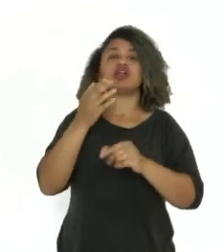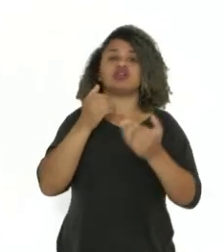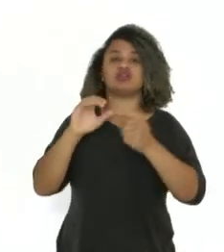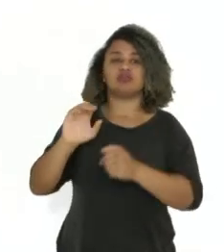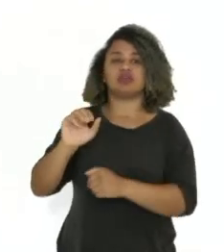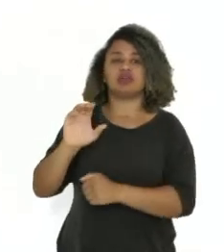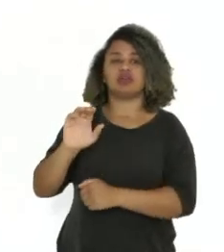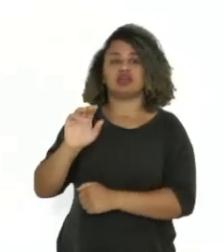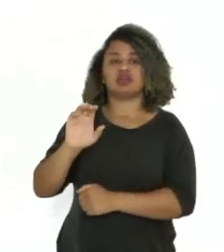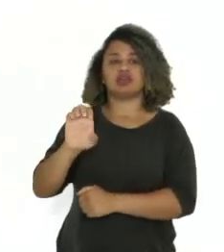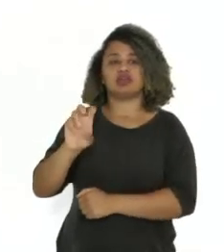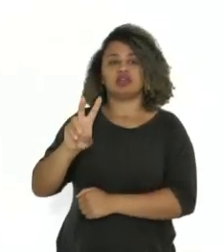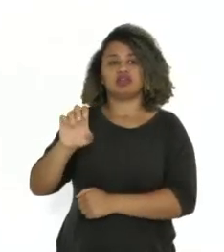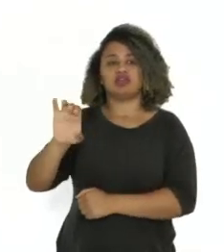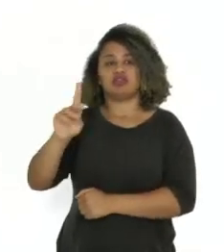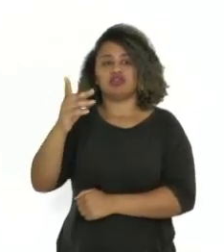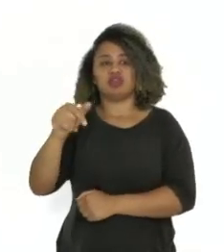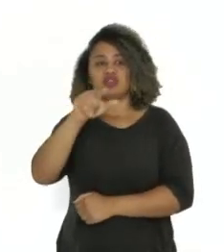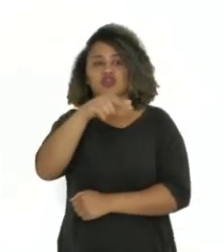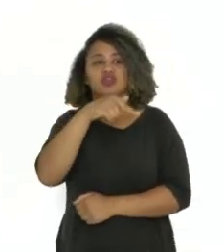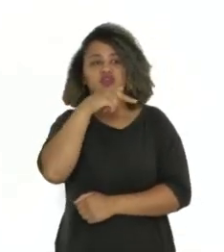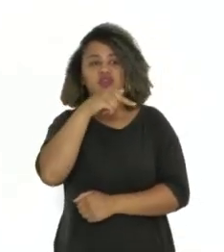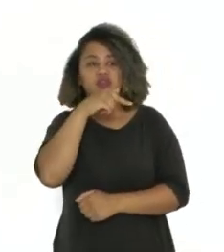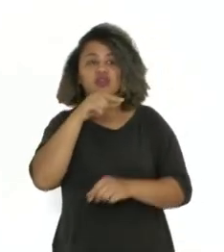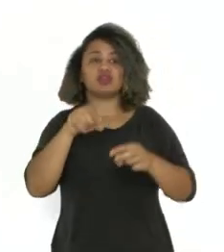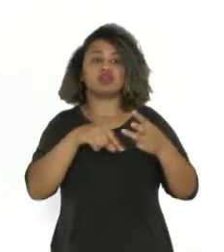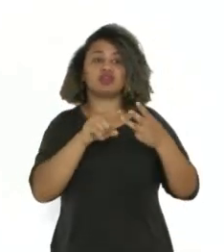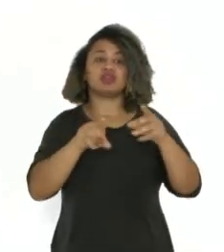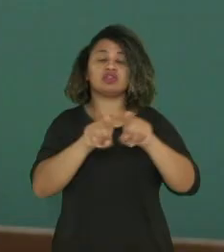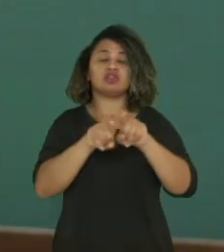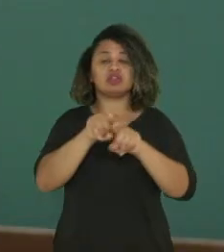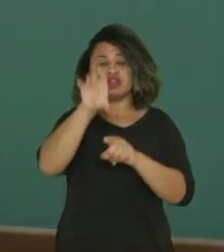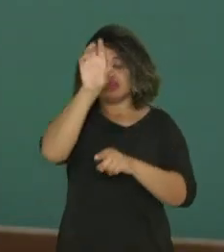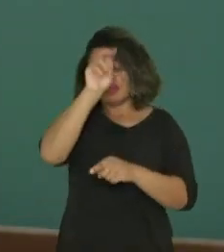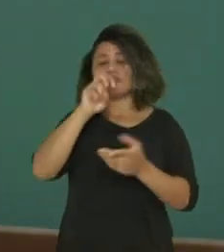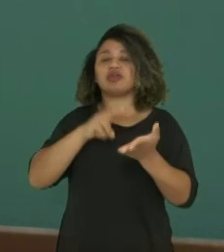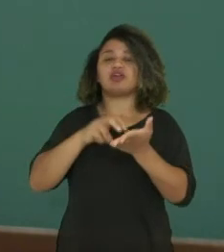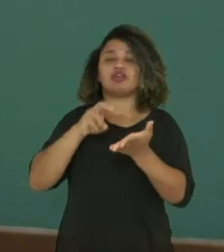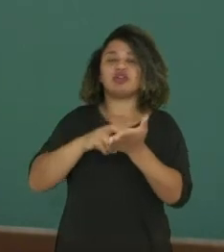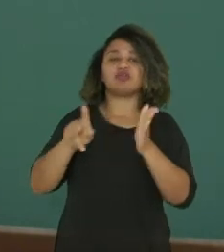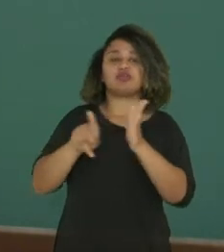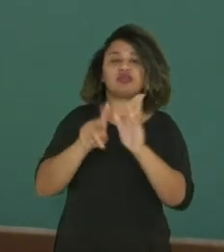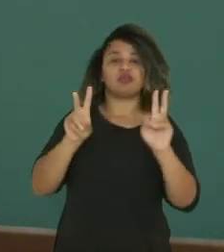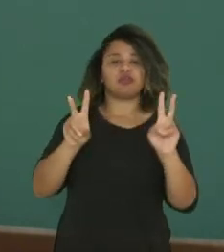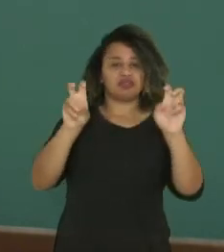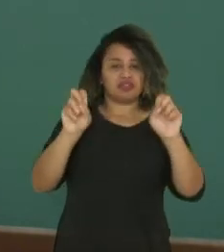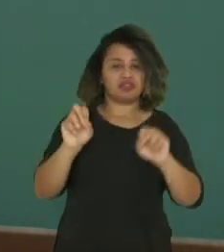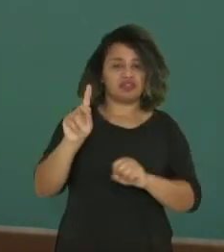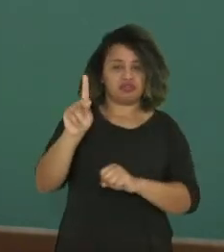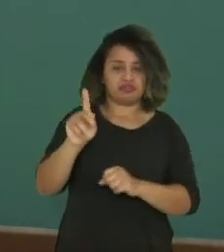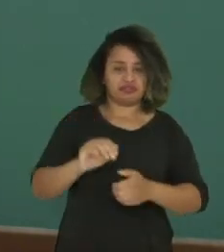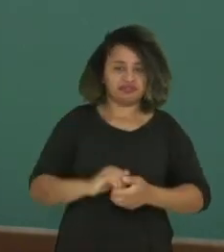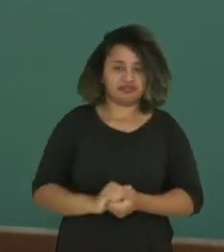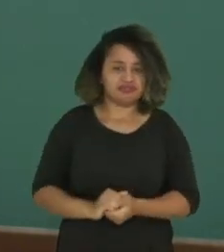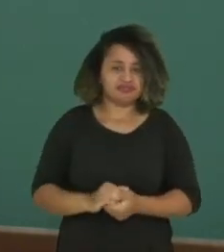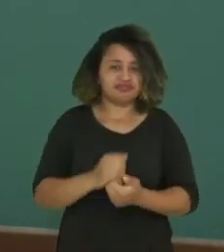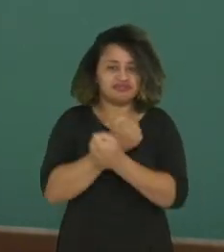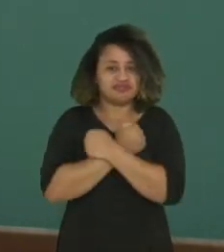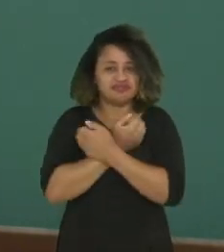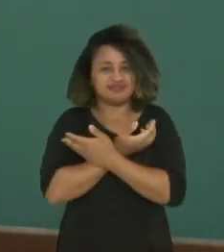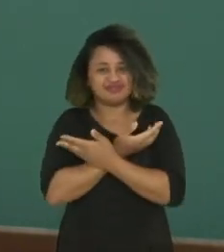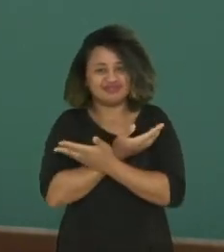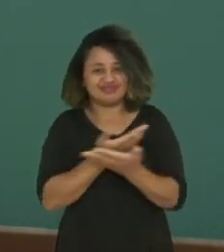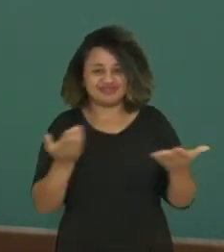considerado patrimônio cultural peruano, além de vocabulários sobre a temática, tá? Um forte abraço